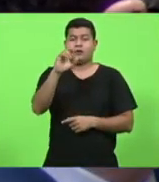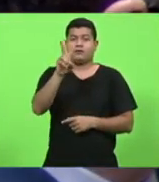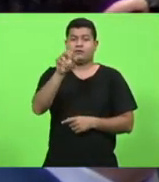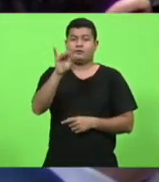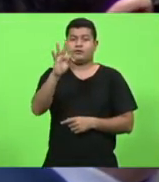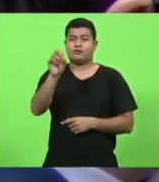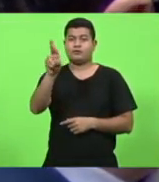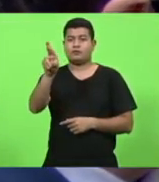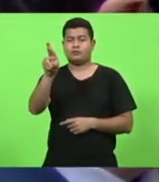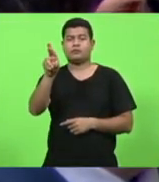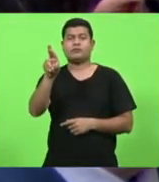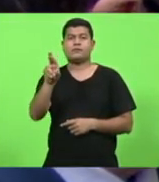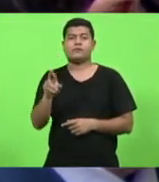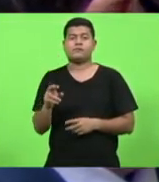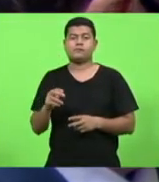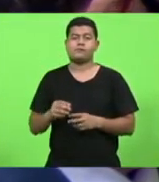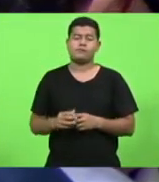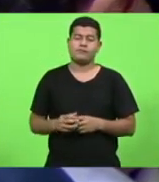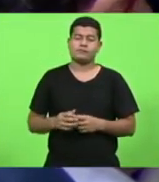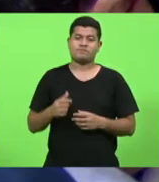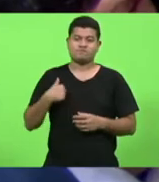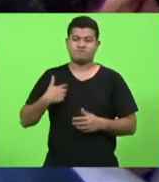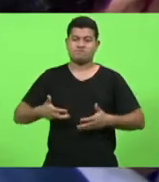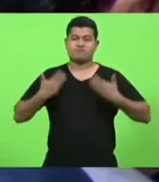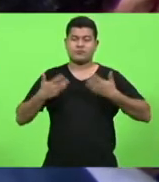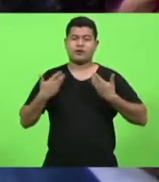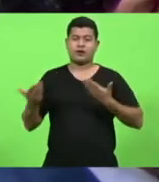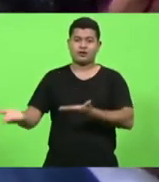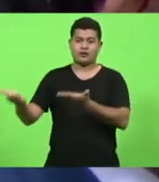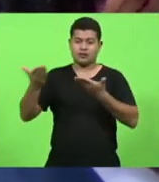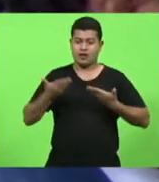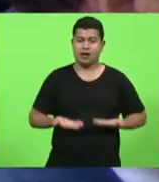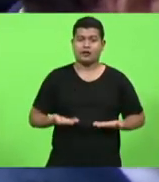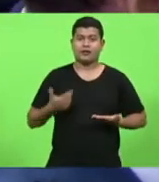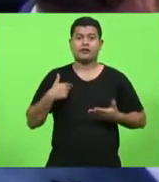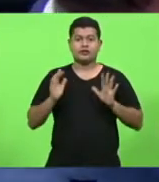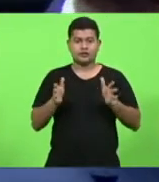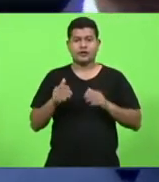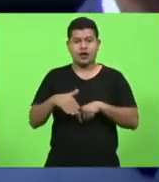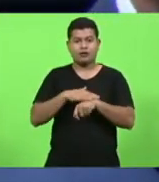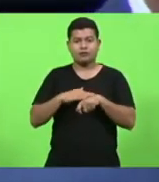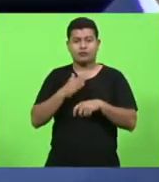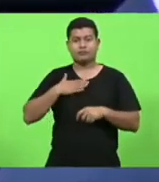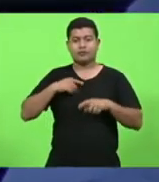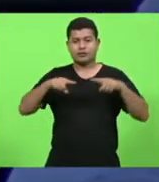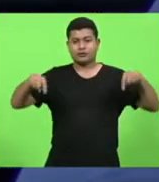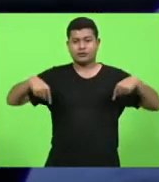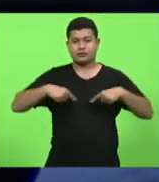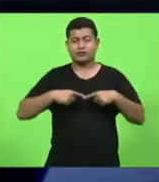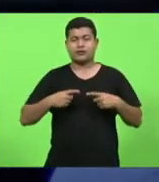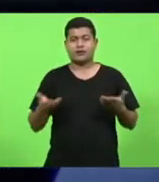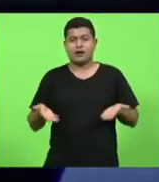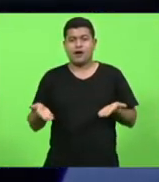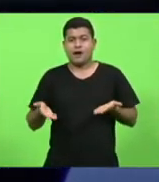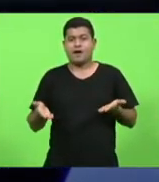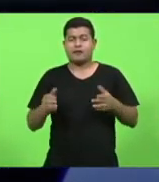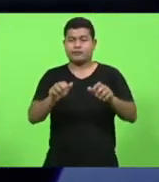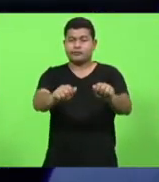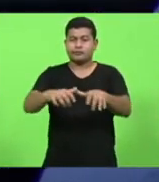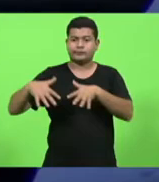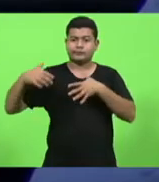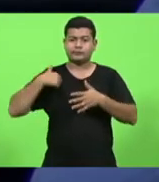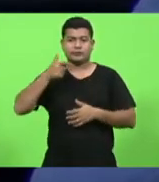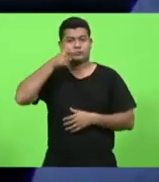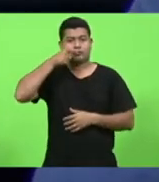Baes. Então, uma alegria recebê-los, já recebi no gabinete e agora aqui no plenário.